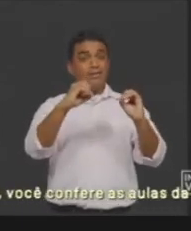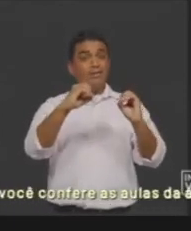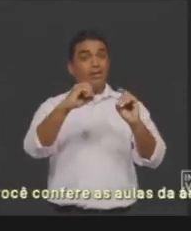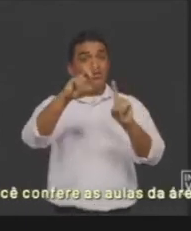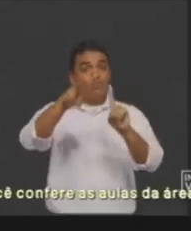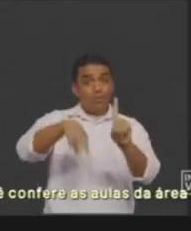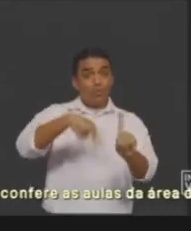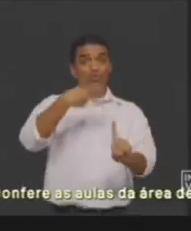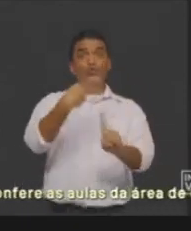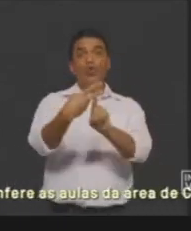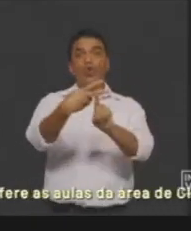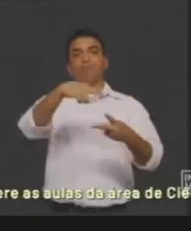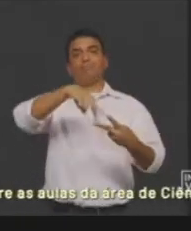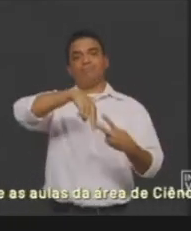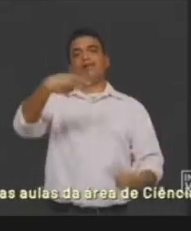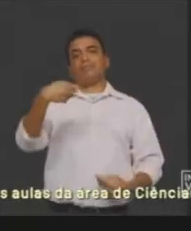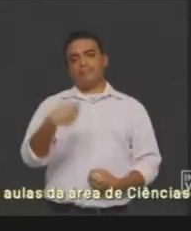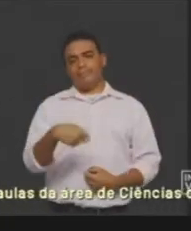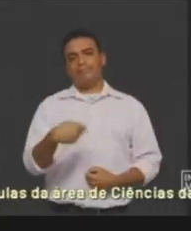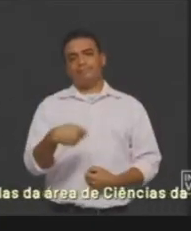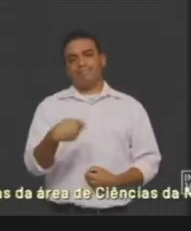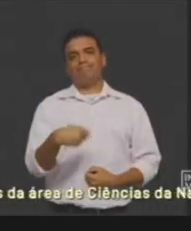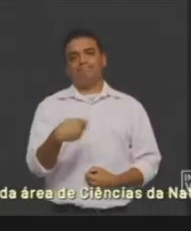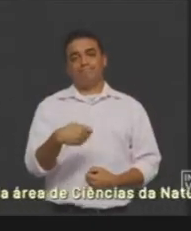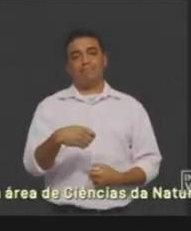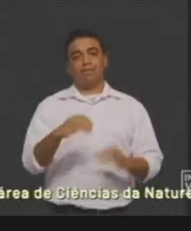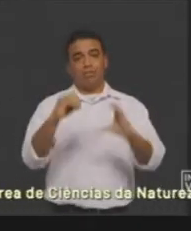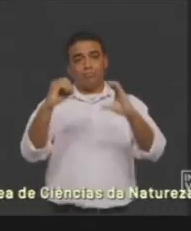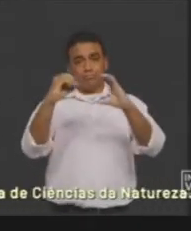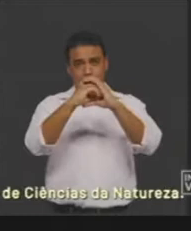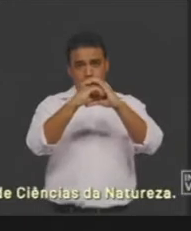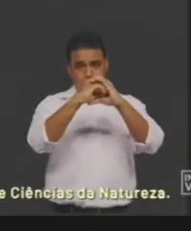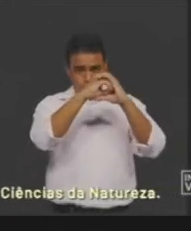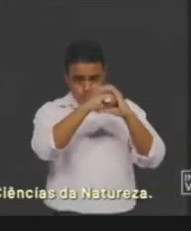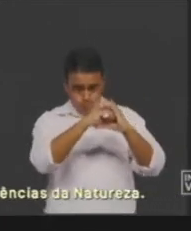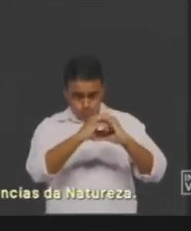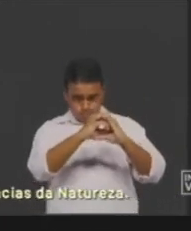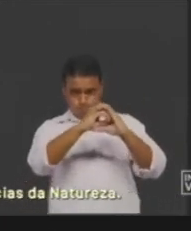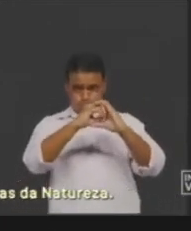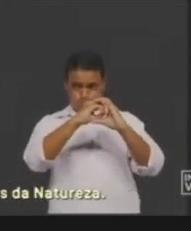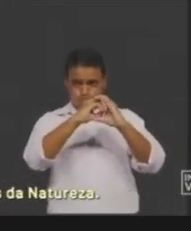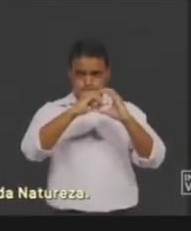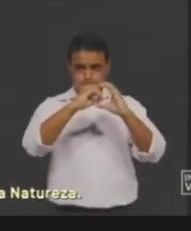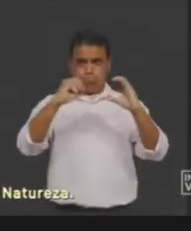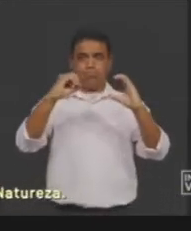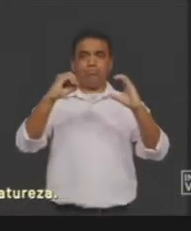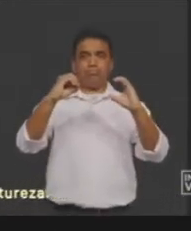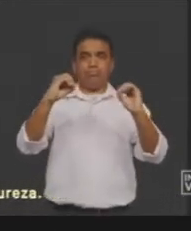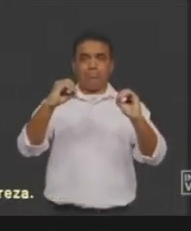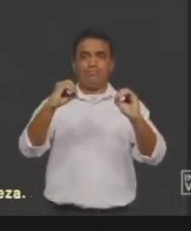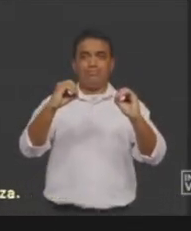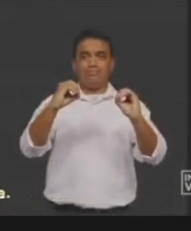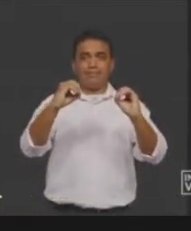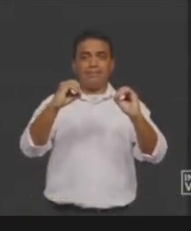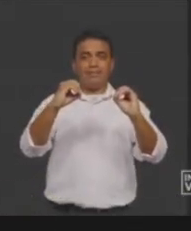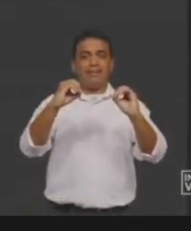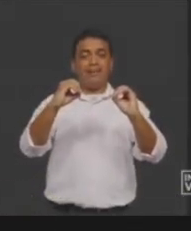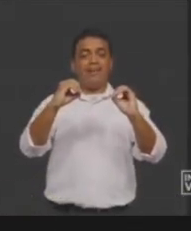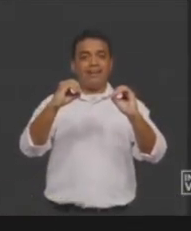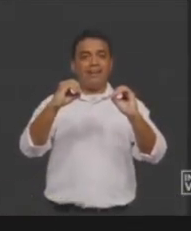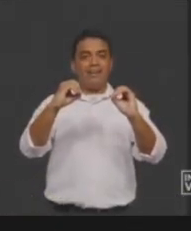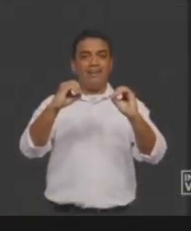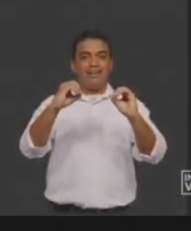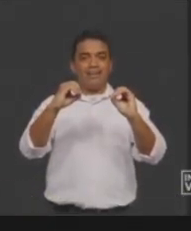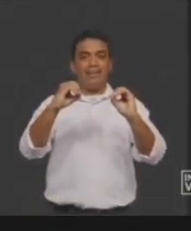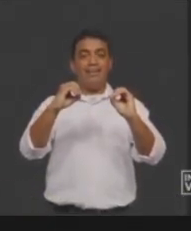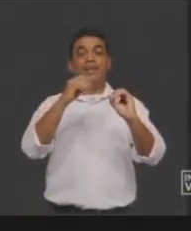verdade? E aí, essa célula aqui começa a se dividir, e aqui nós temos duas células filhas.